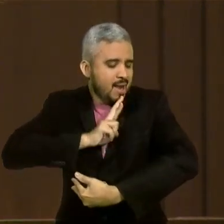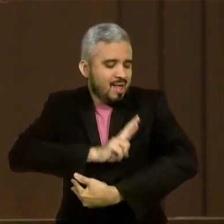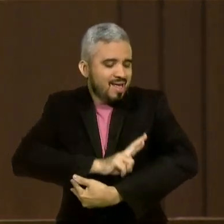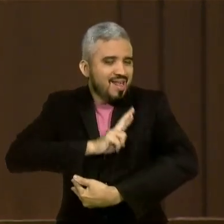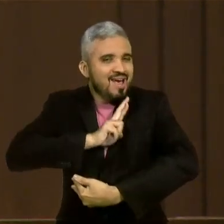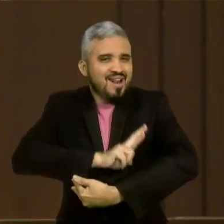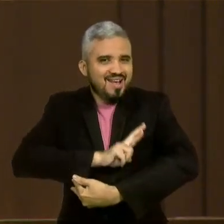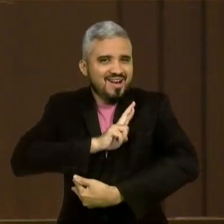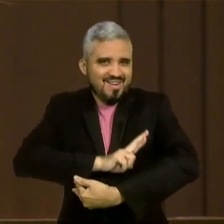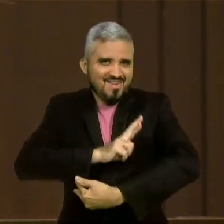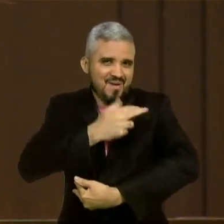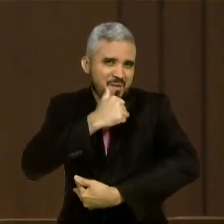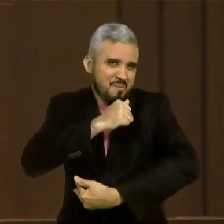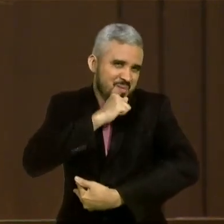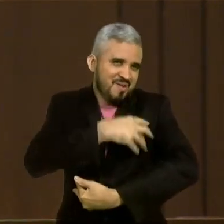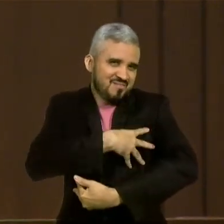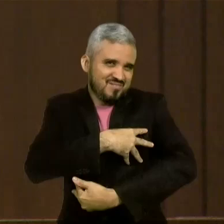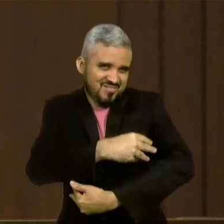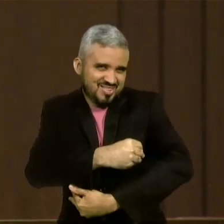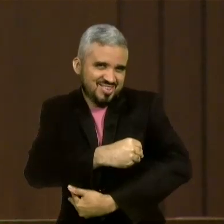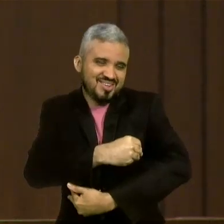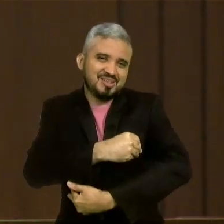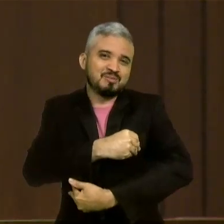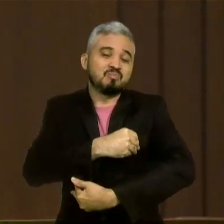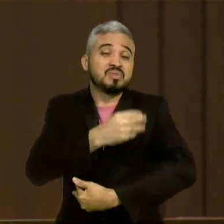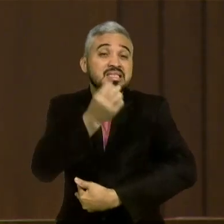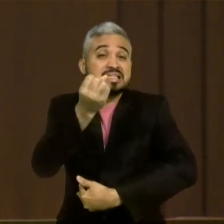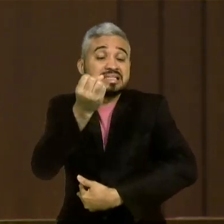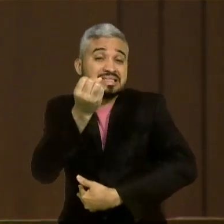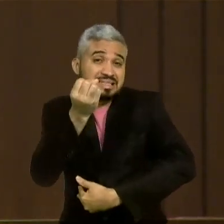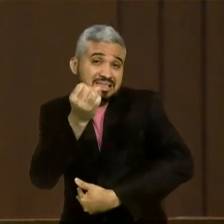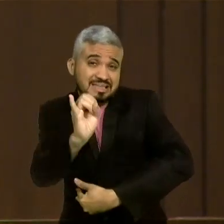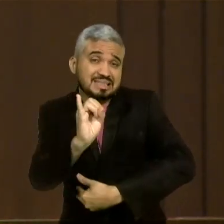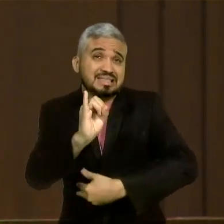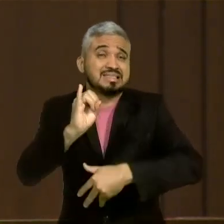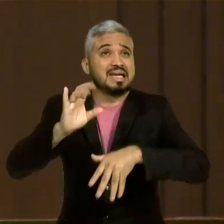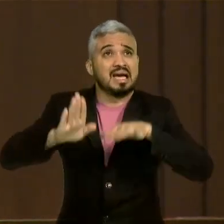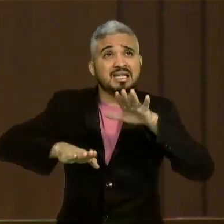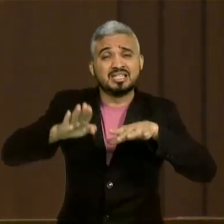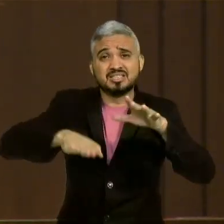algum motivo, não possa exercer